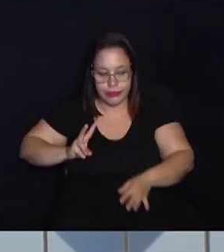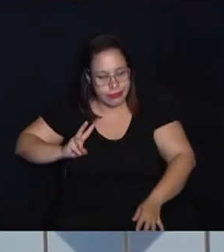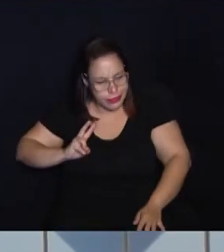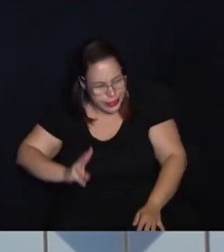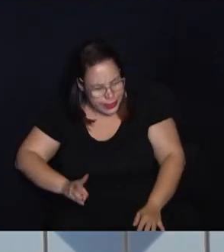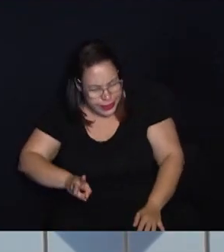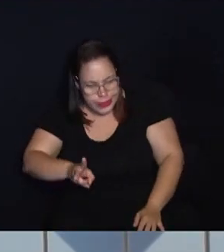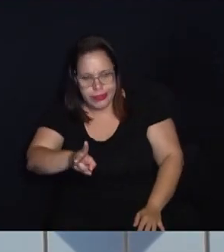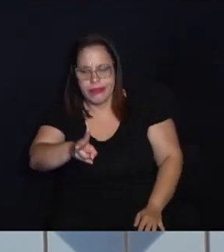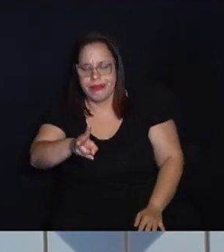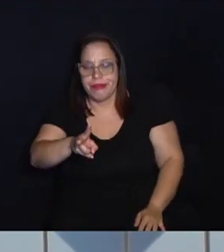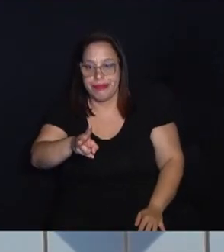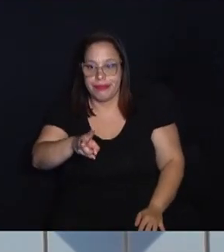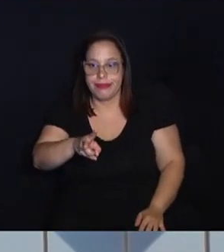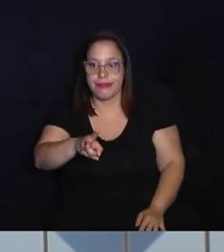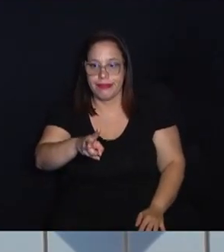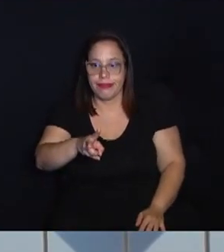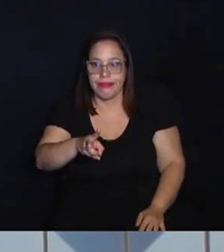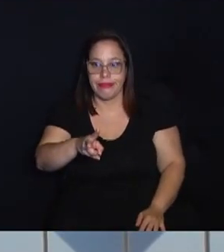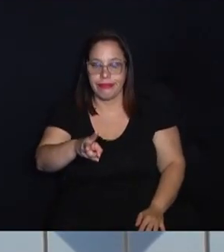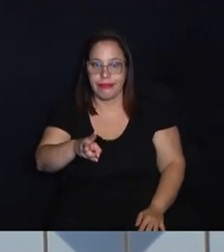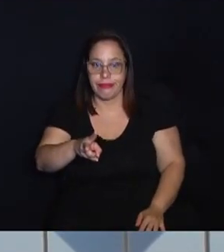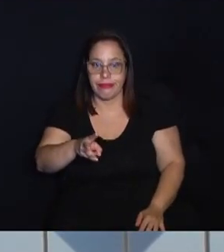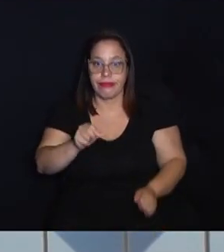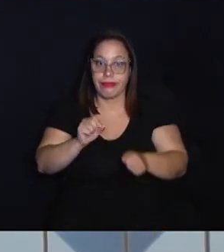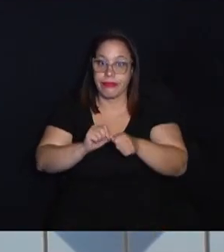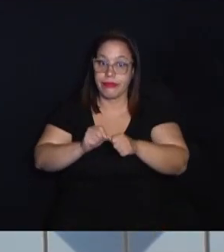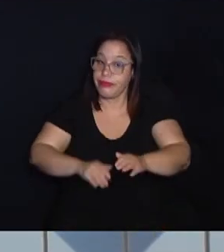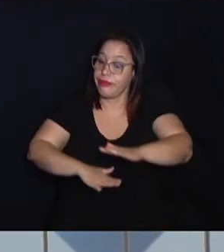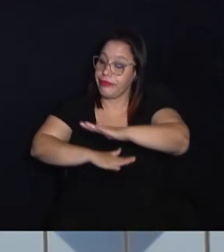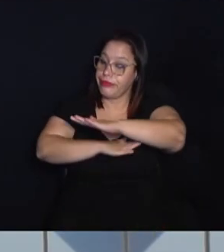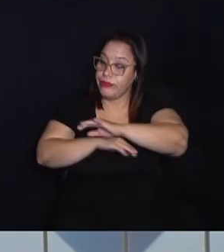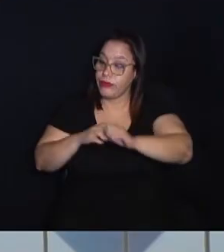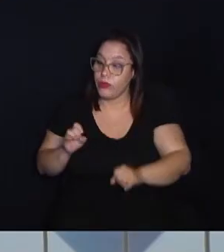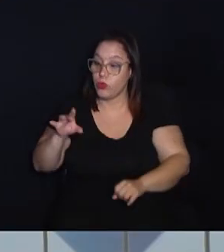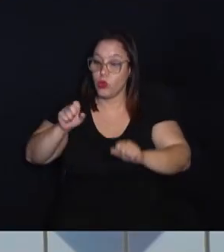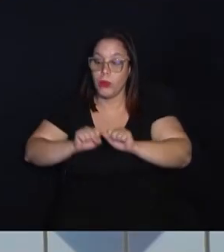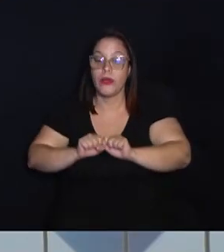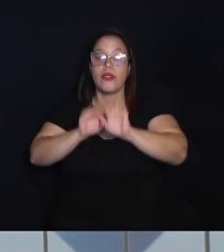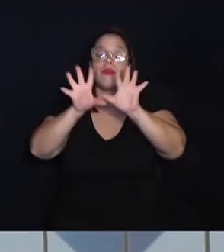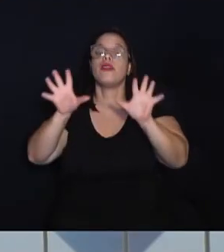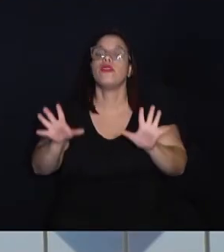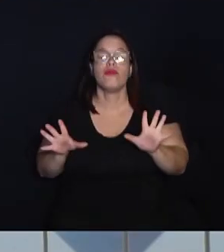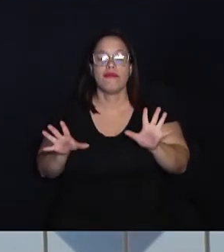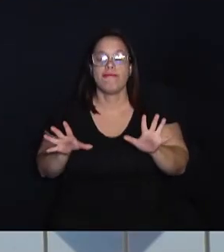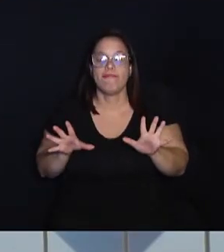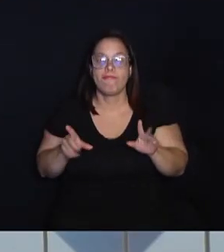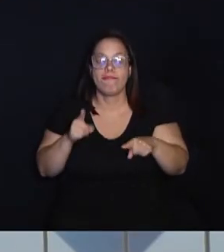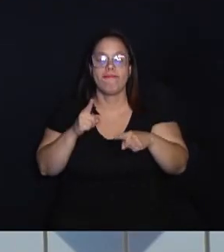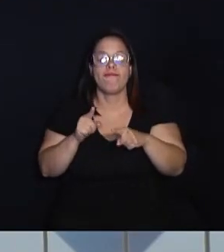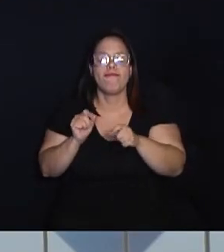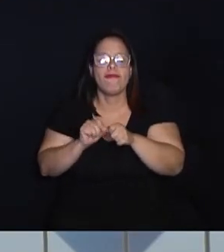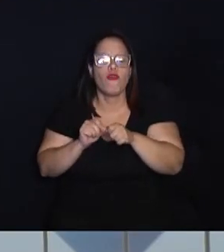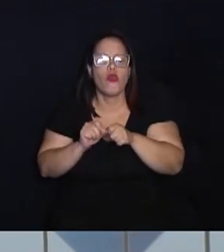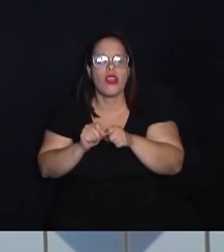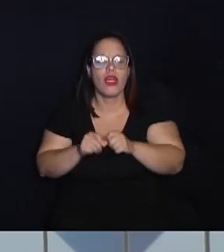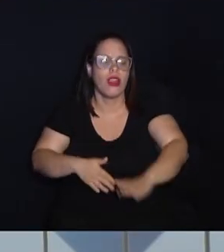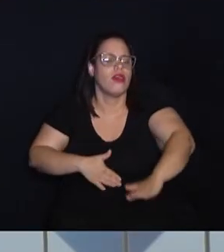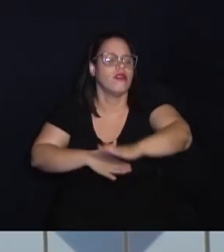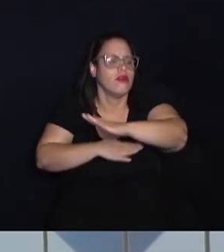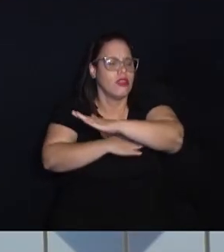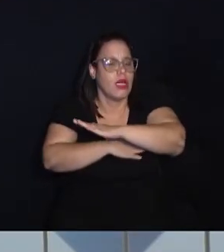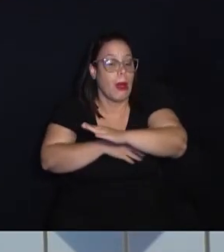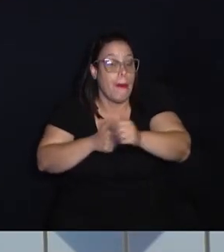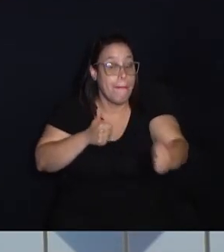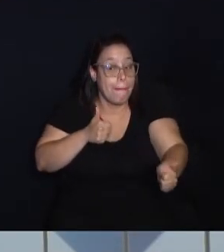continuar nesse processo de fazer a Câmara não só mais transparente, mas fazer a Câmara cada vez mais próxima da